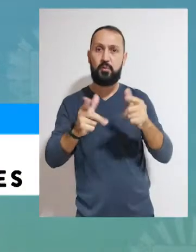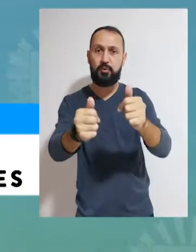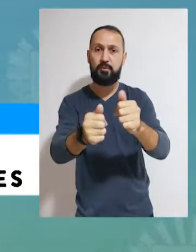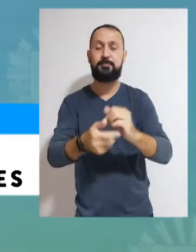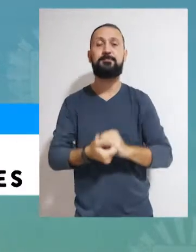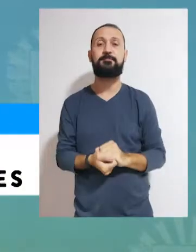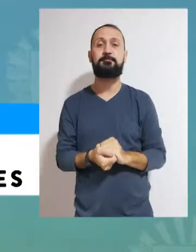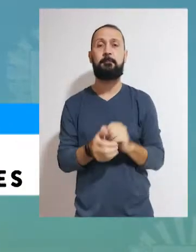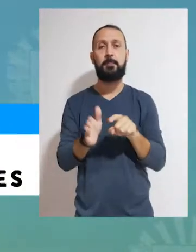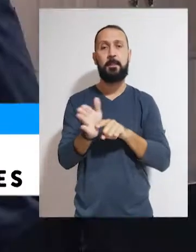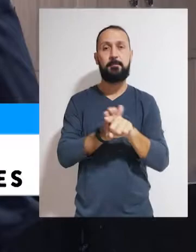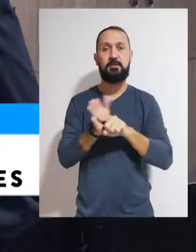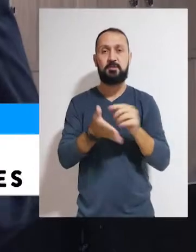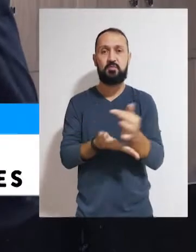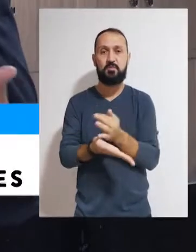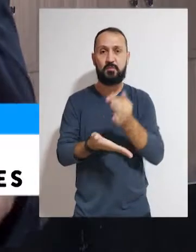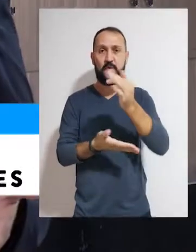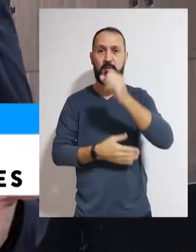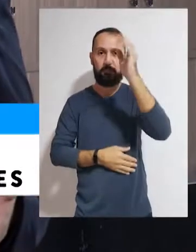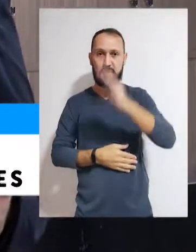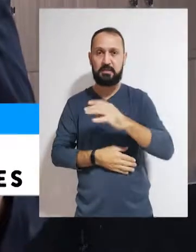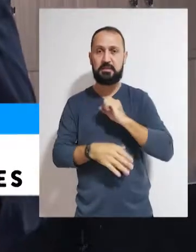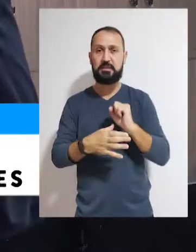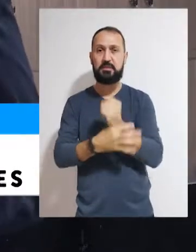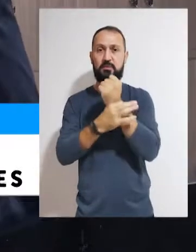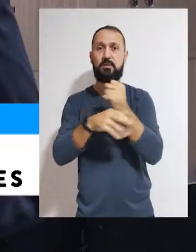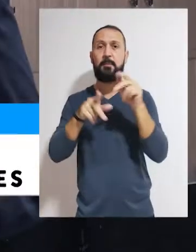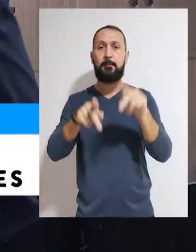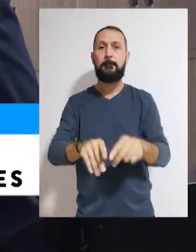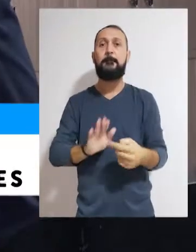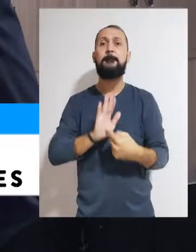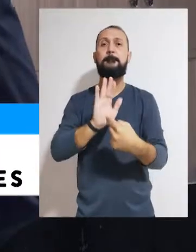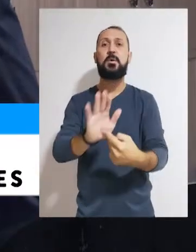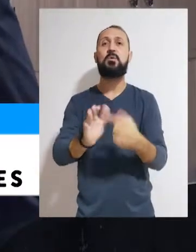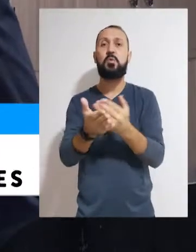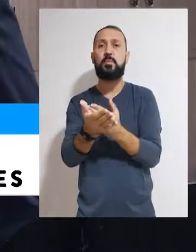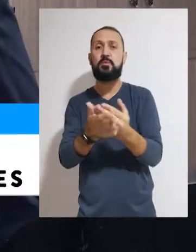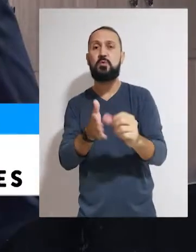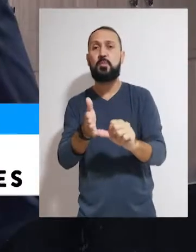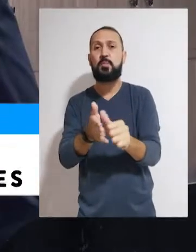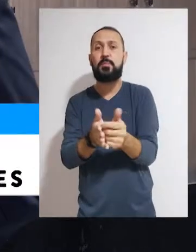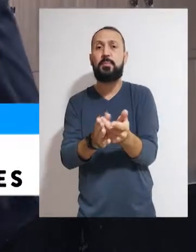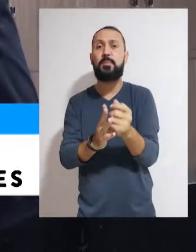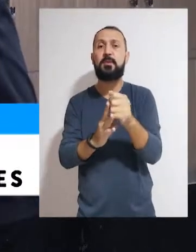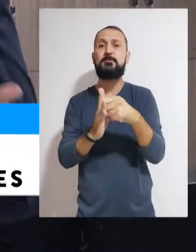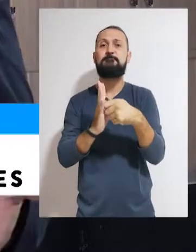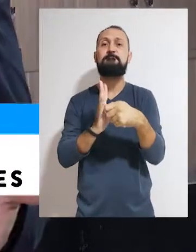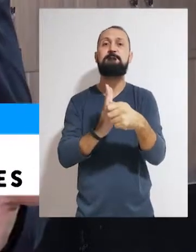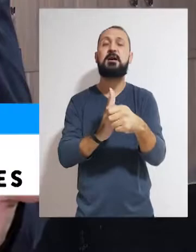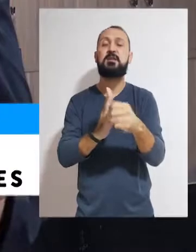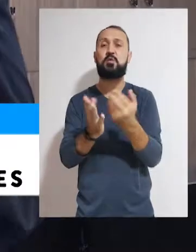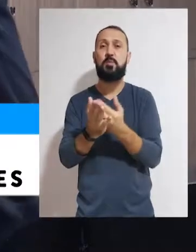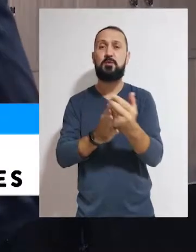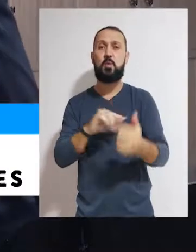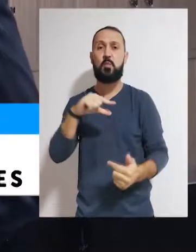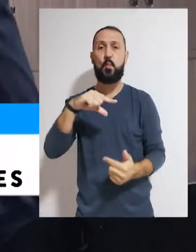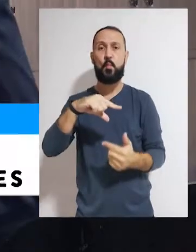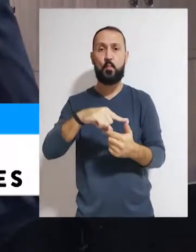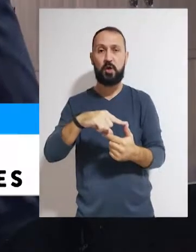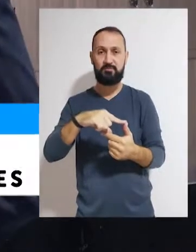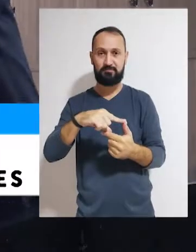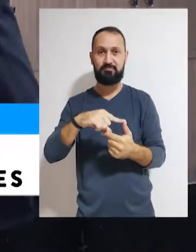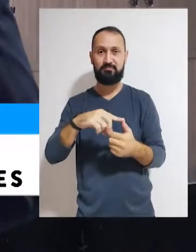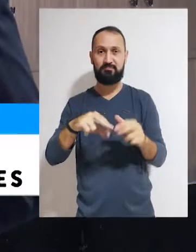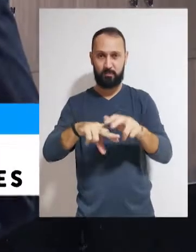valer para todas. Pesquisa do Fórum Brasileiro de Segurança Pública destaca que desde os primeiros meses de isolamento